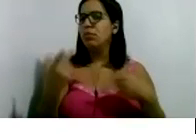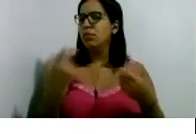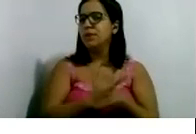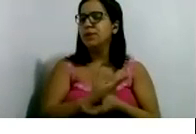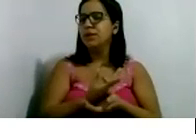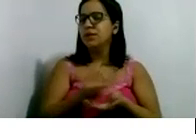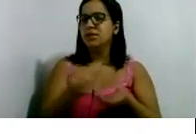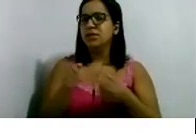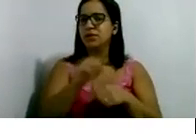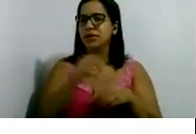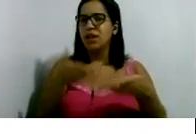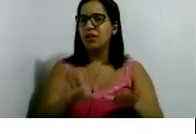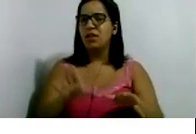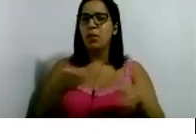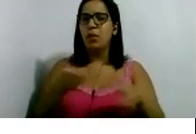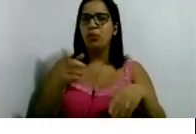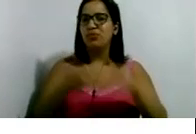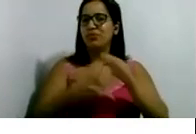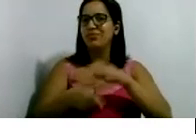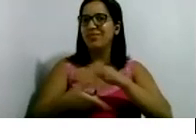Alguém aqui nasceu prematuro?